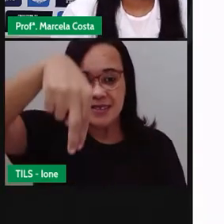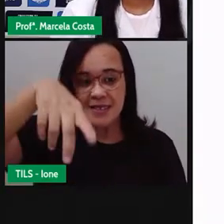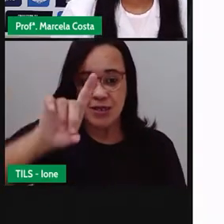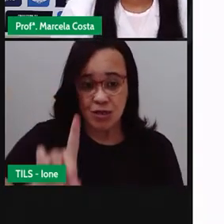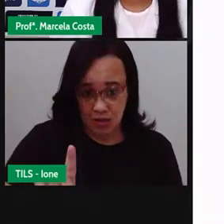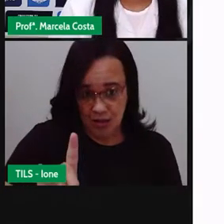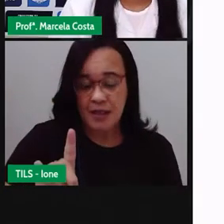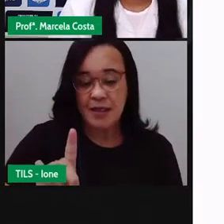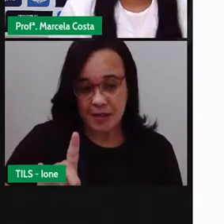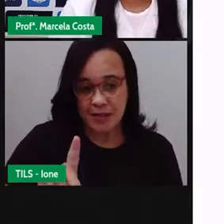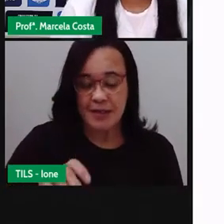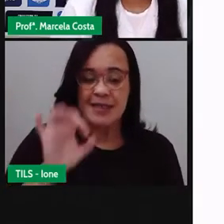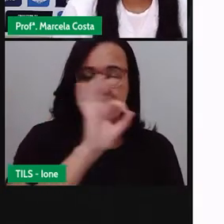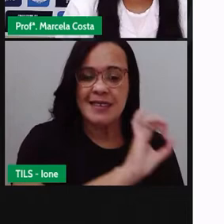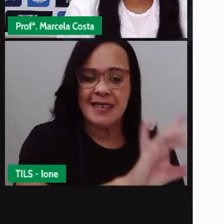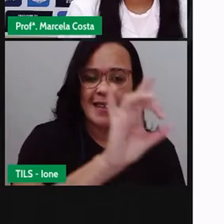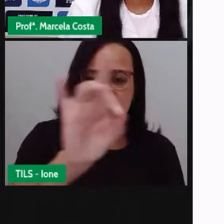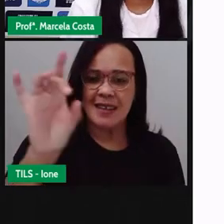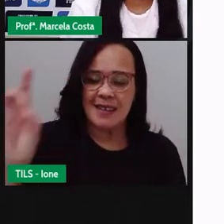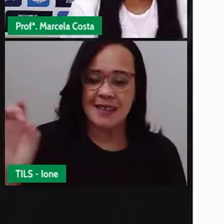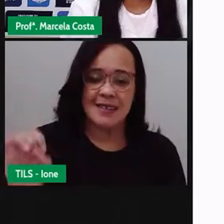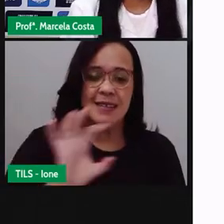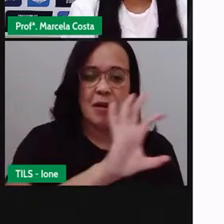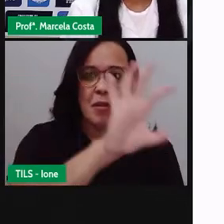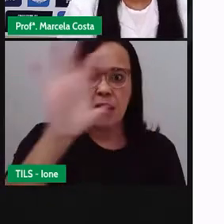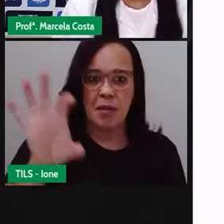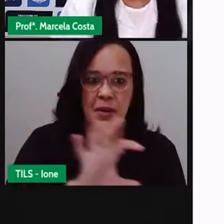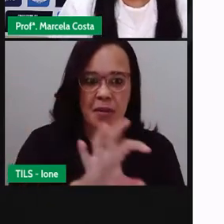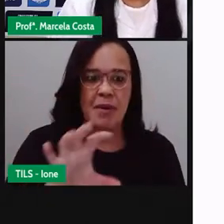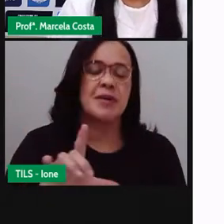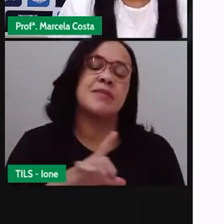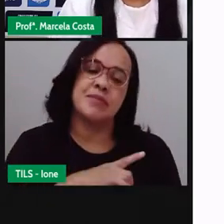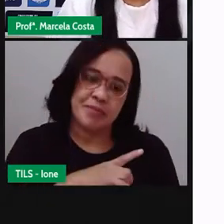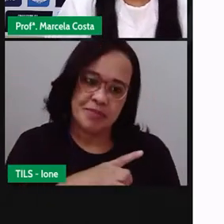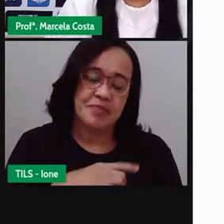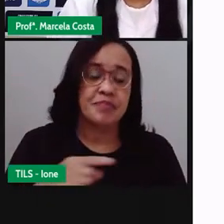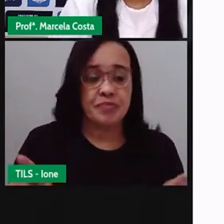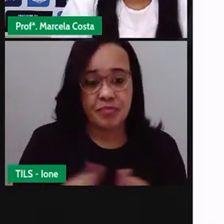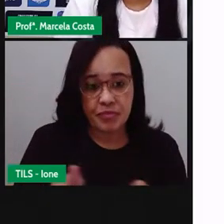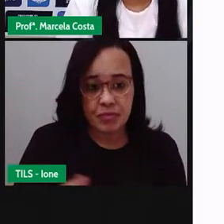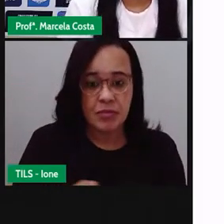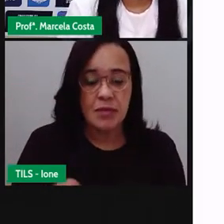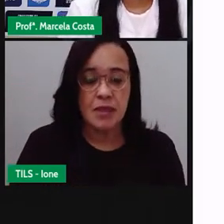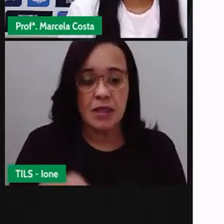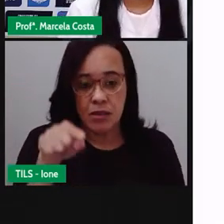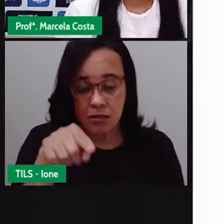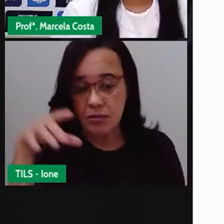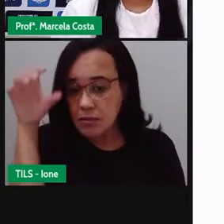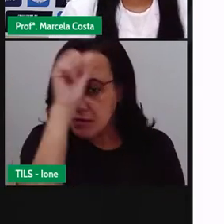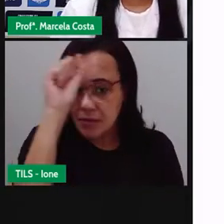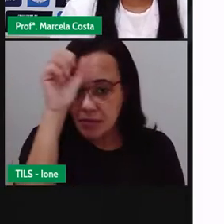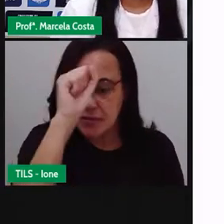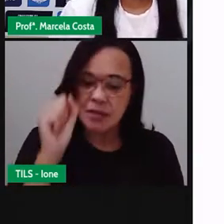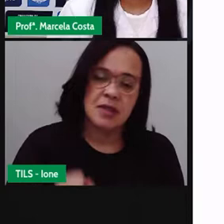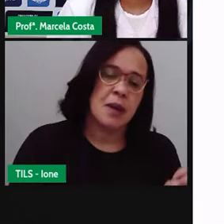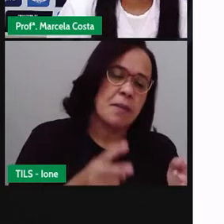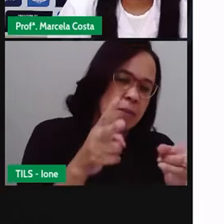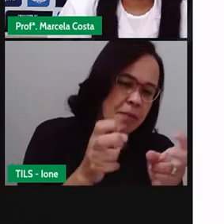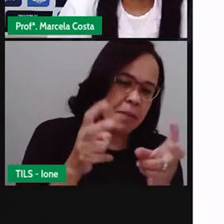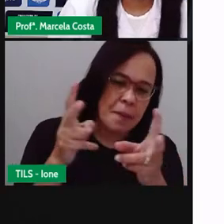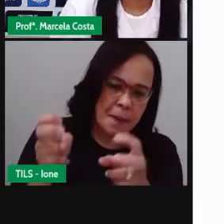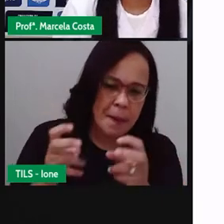social de cada uma delas e apreciando também. Além disso, vocês vão aprender a reconhecer